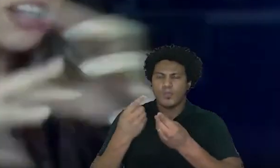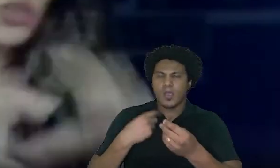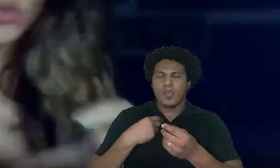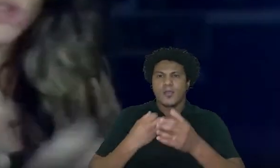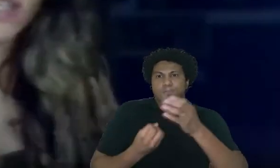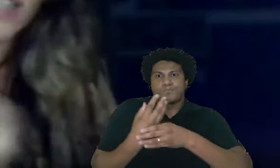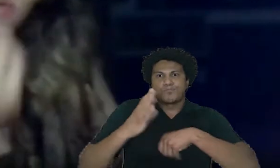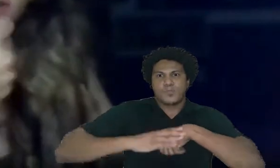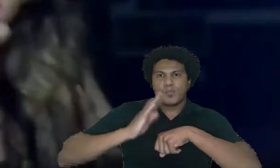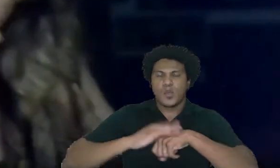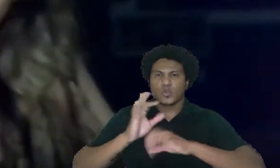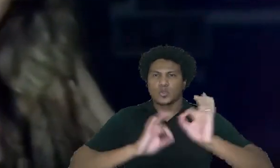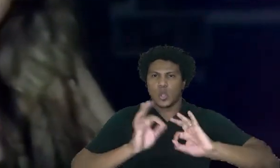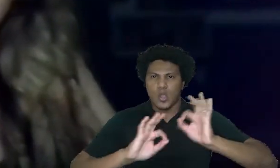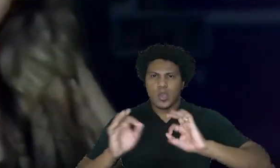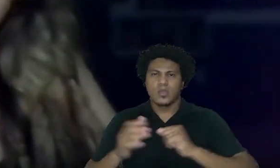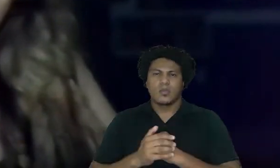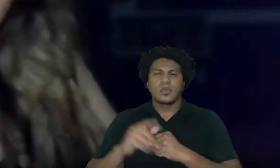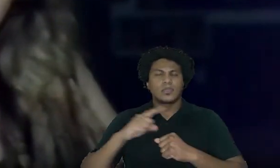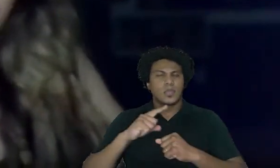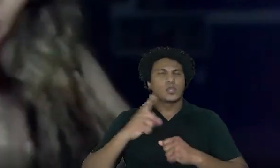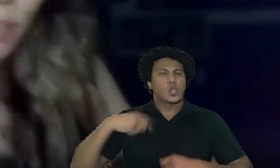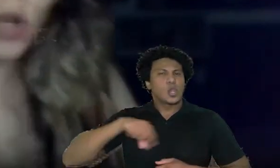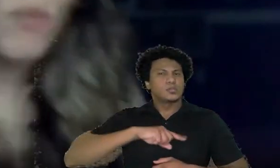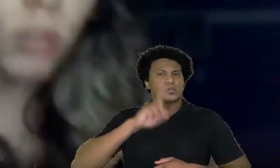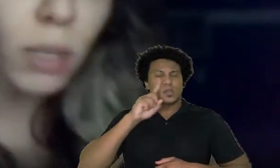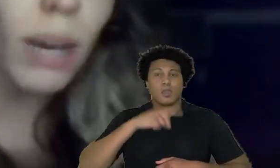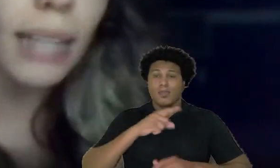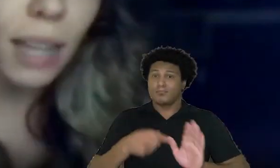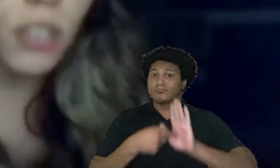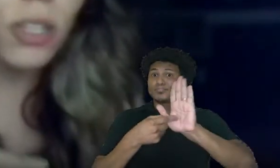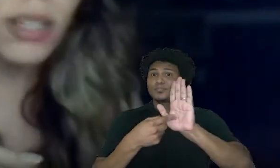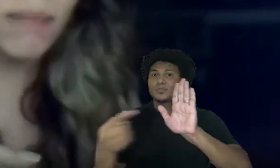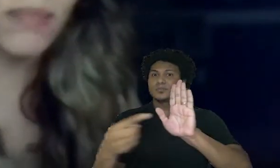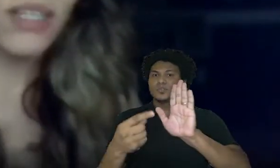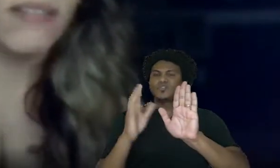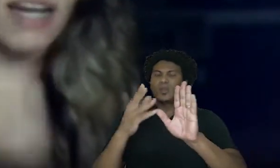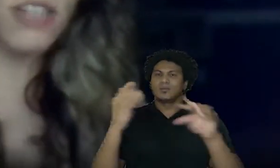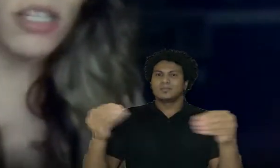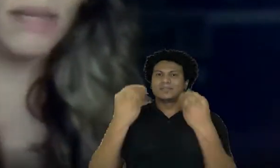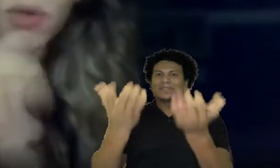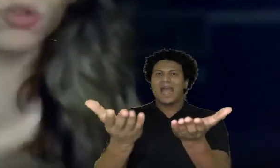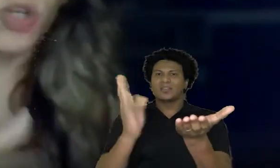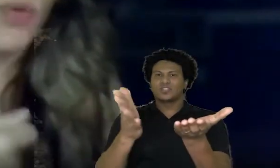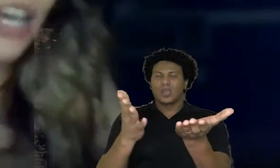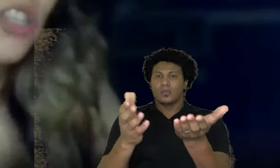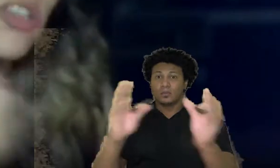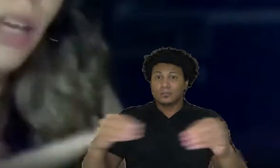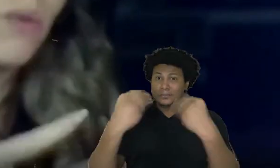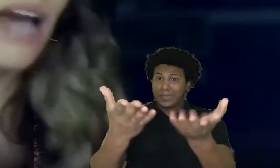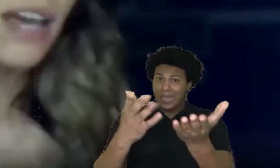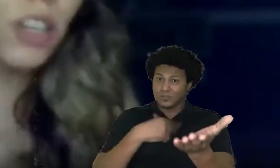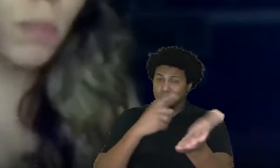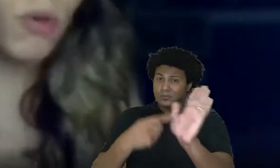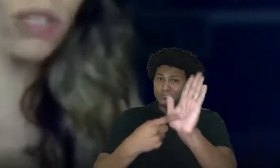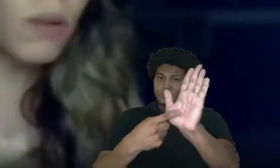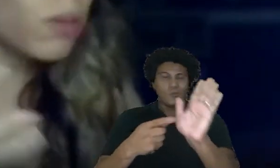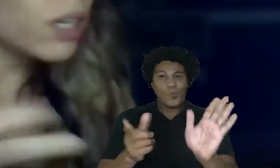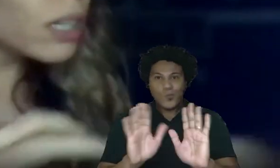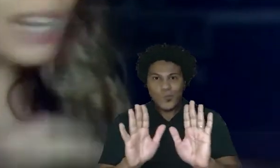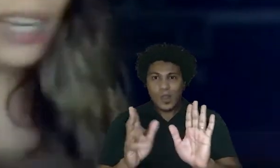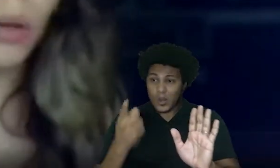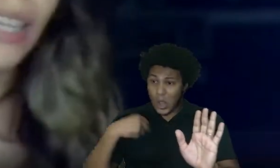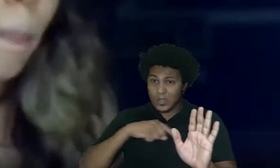acessibilidade, tudo, assim. Então, eu reivindico muito esse lugar da artista, né? Da artista, da produtora, porque a gente tem um lugar aí de